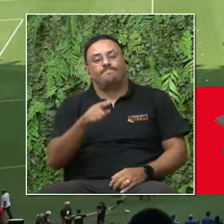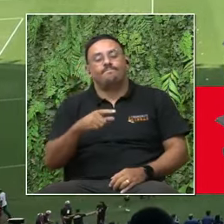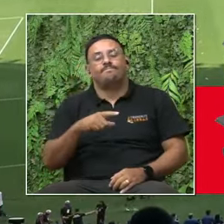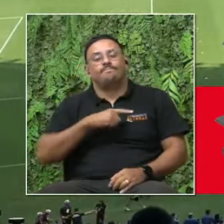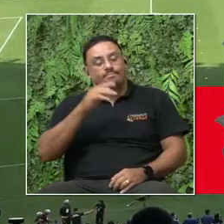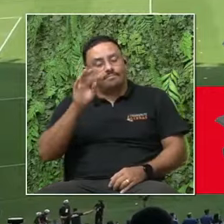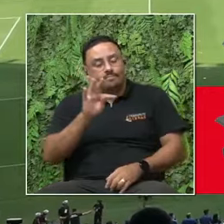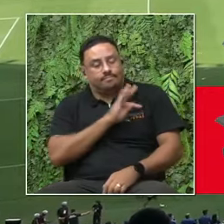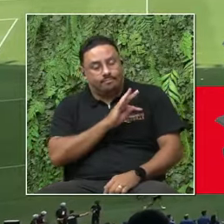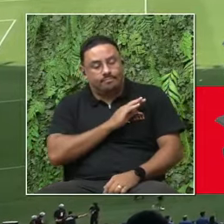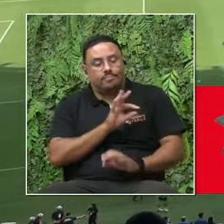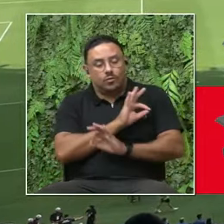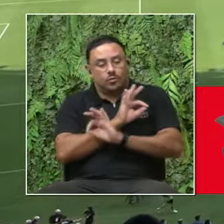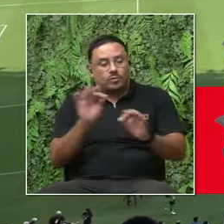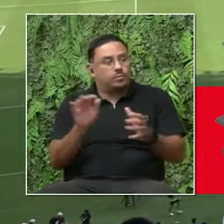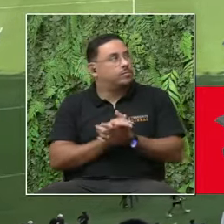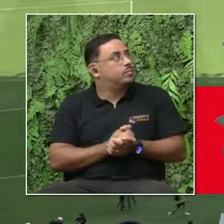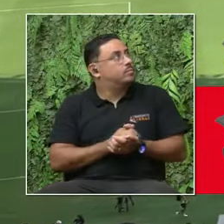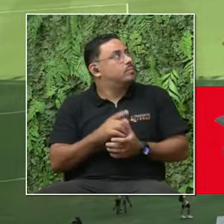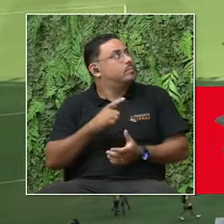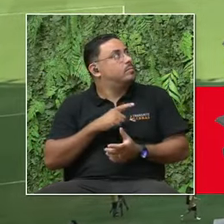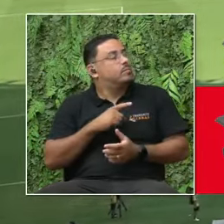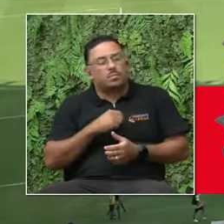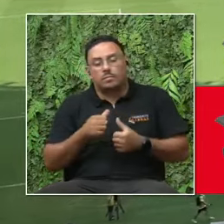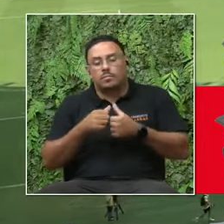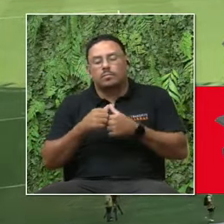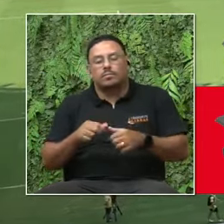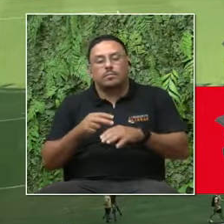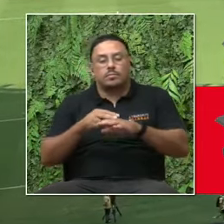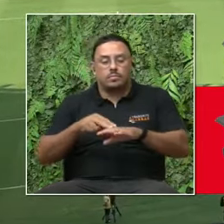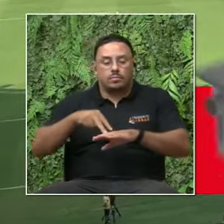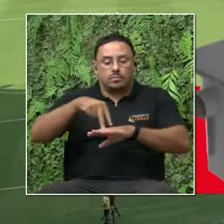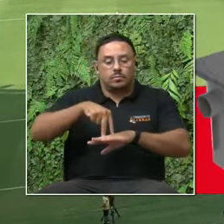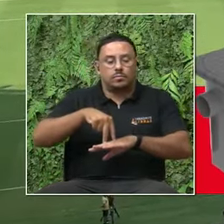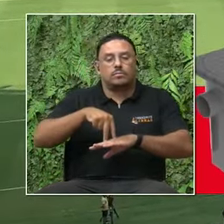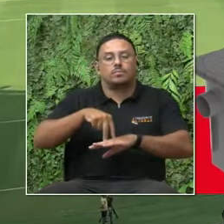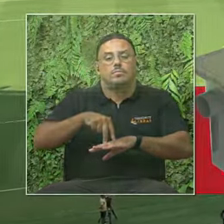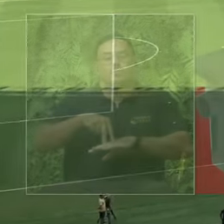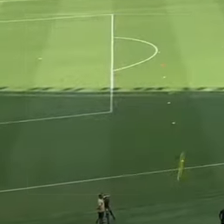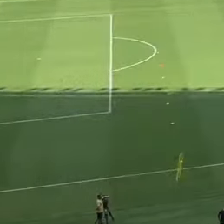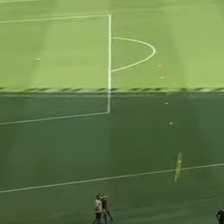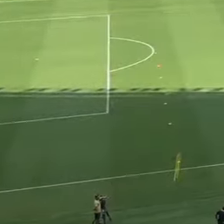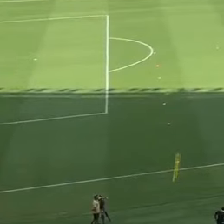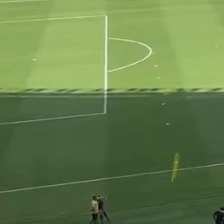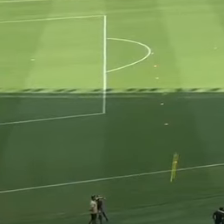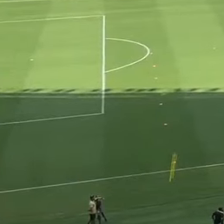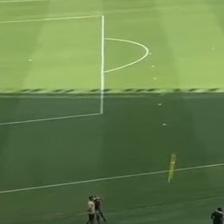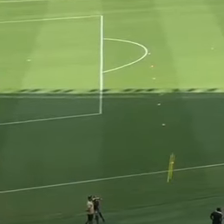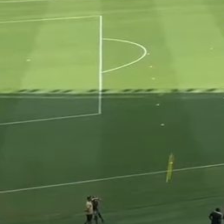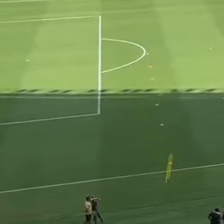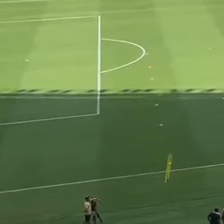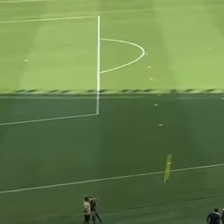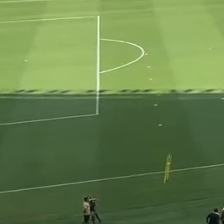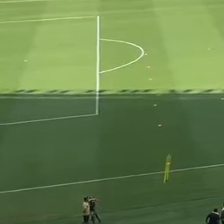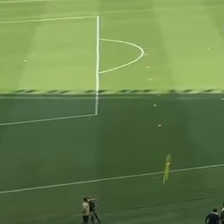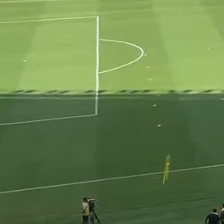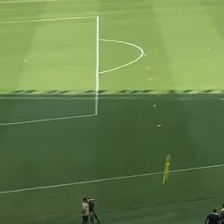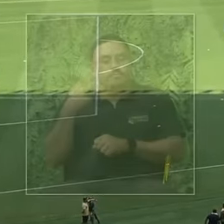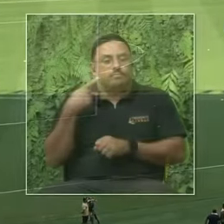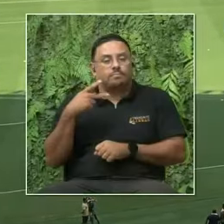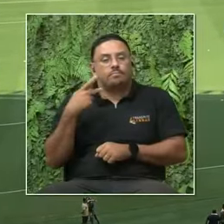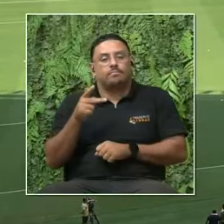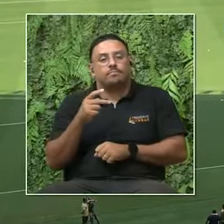Tecnicamente para mim discutível verdade ficar em pé em cima das duas pernas para ele é dificuldade Mas pode falar mal não que senão o procurador des joga praga